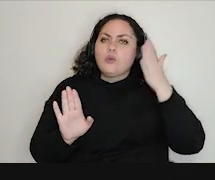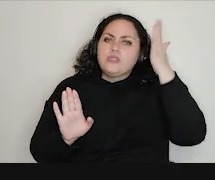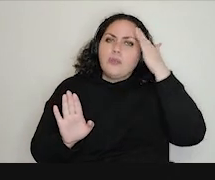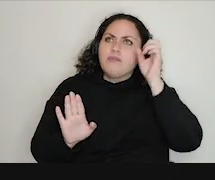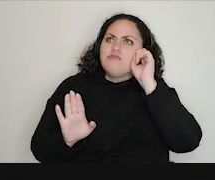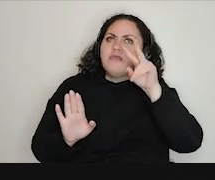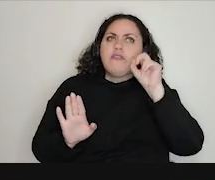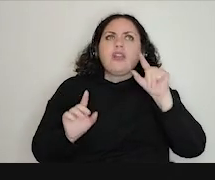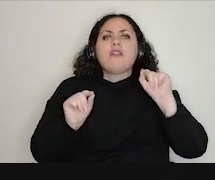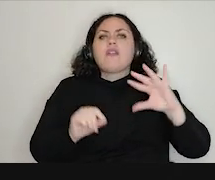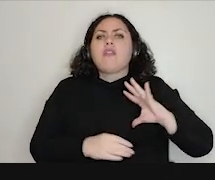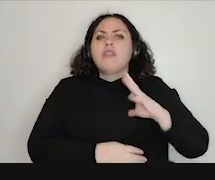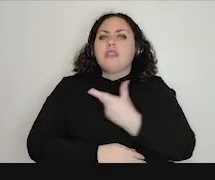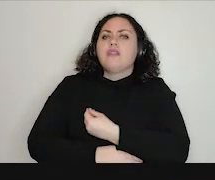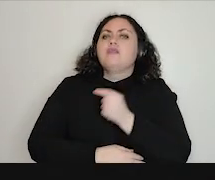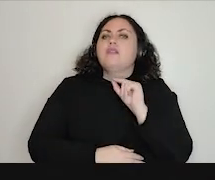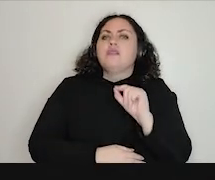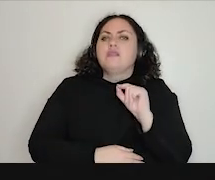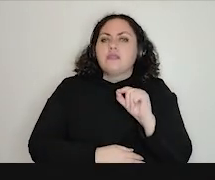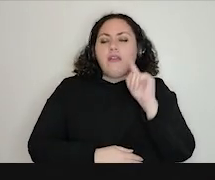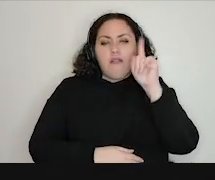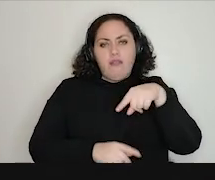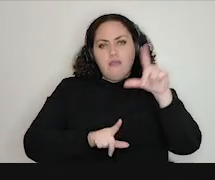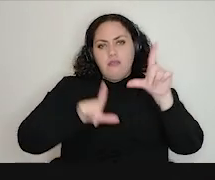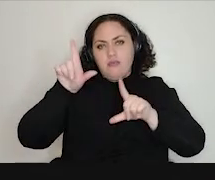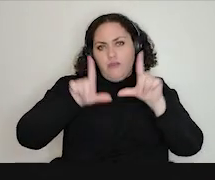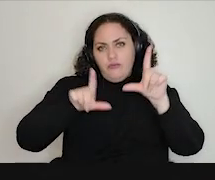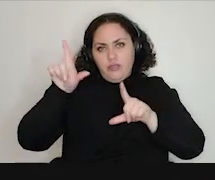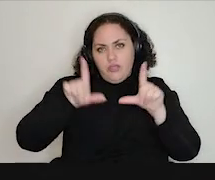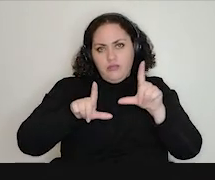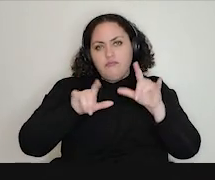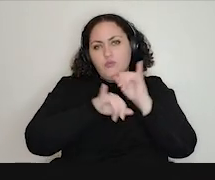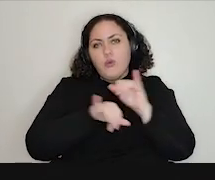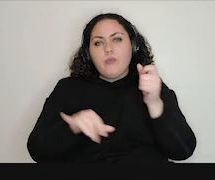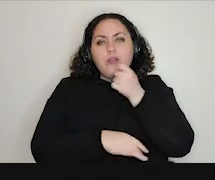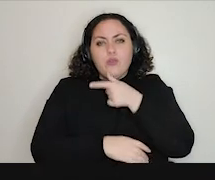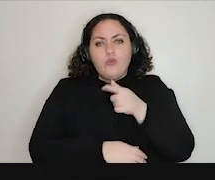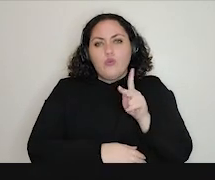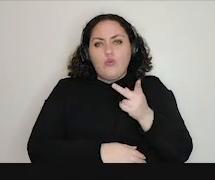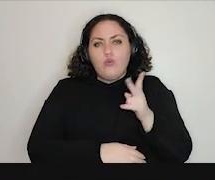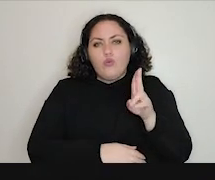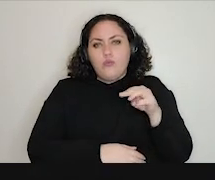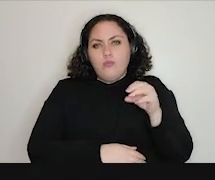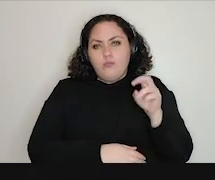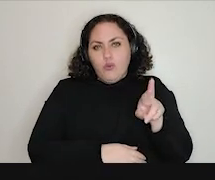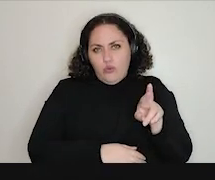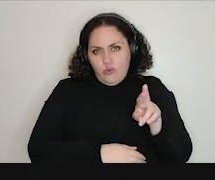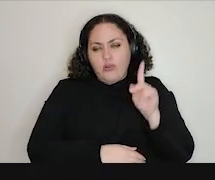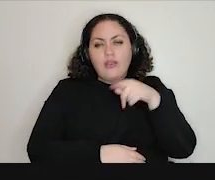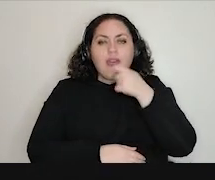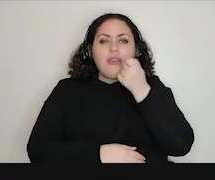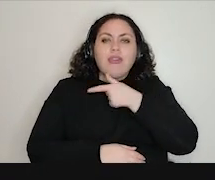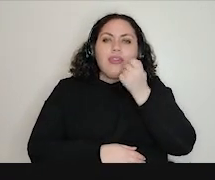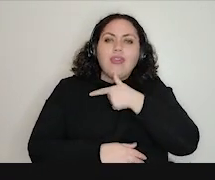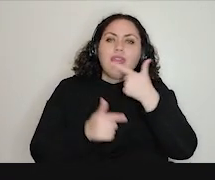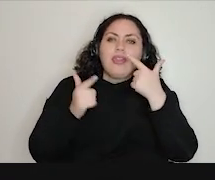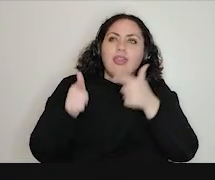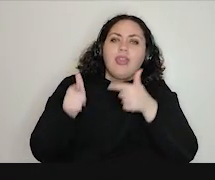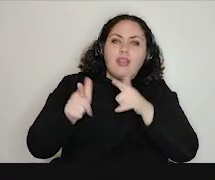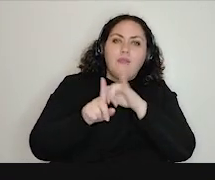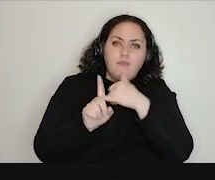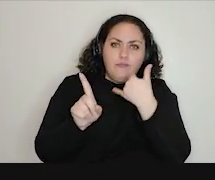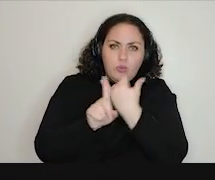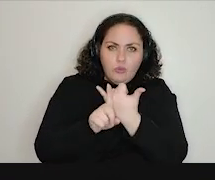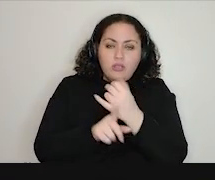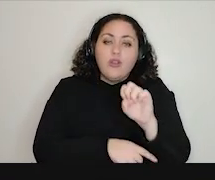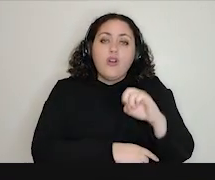trans que eu via era na TV, em programas de humor, né, sendo chacota, ou nas